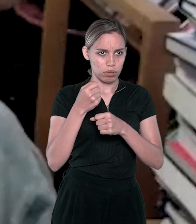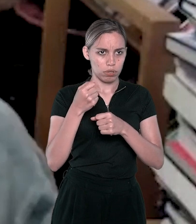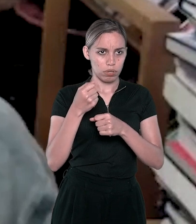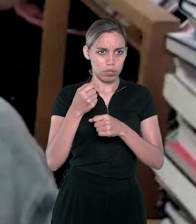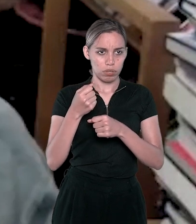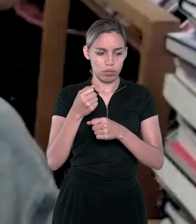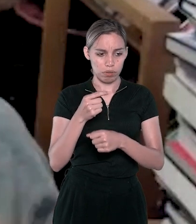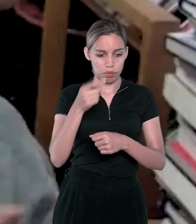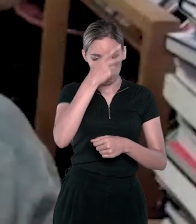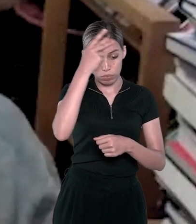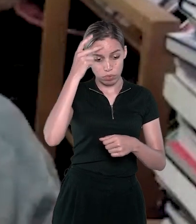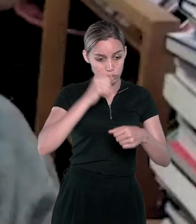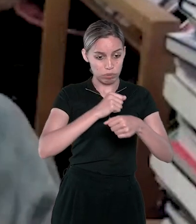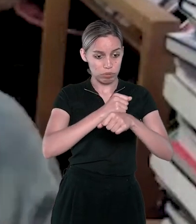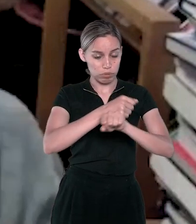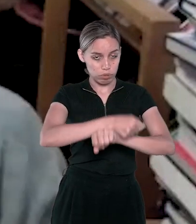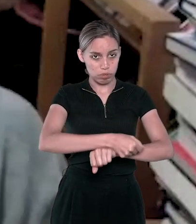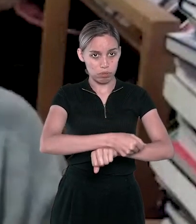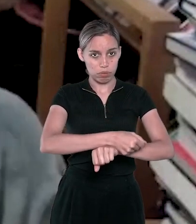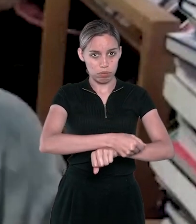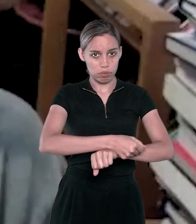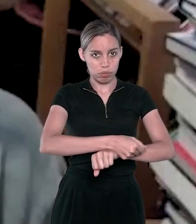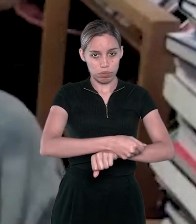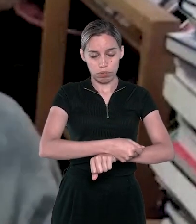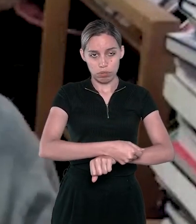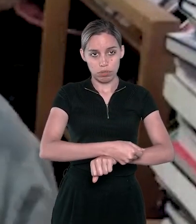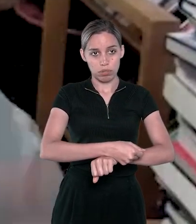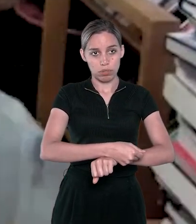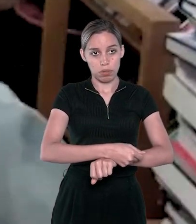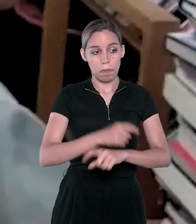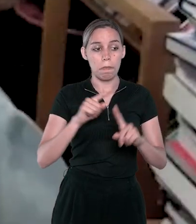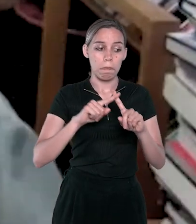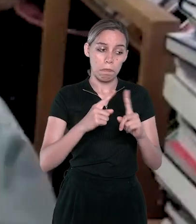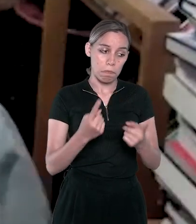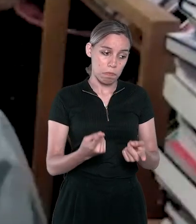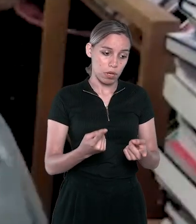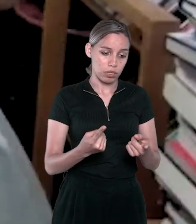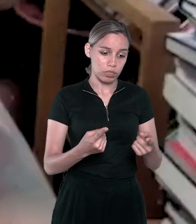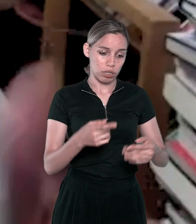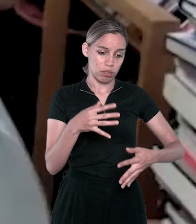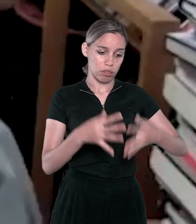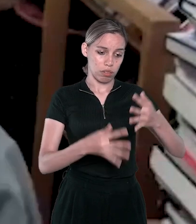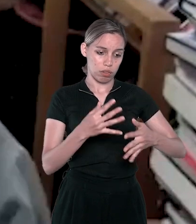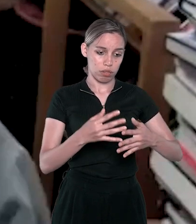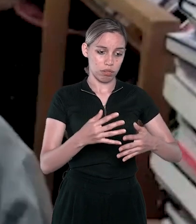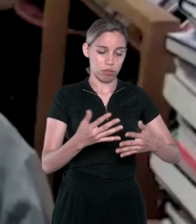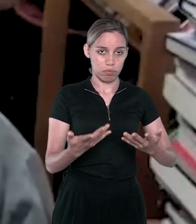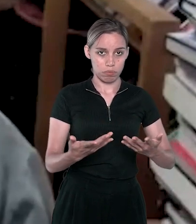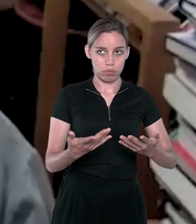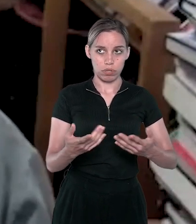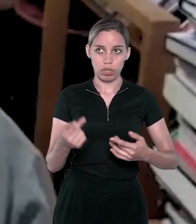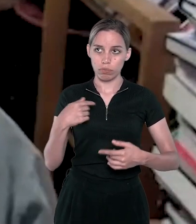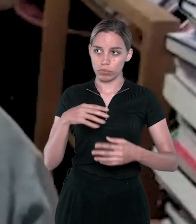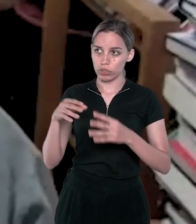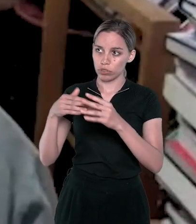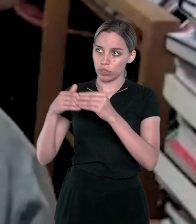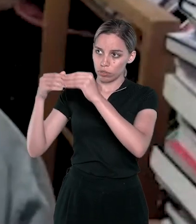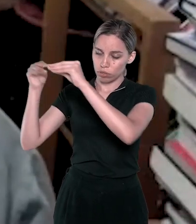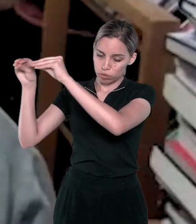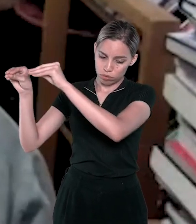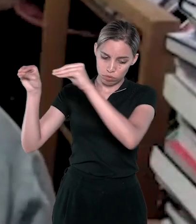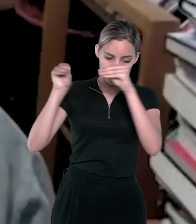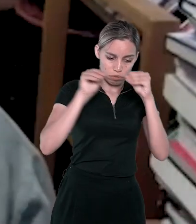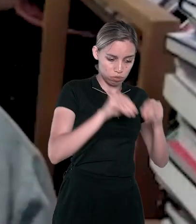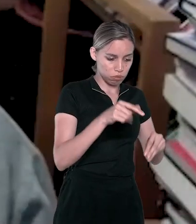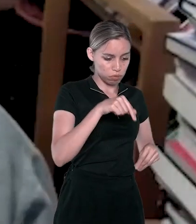mas acontece, tá bem, me cessionaram a minha relação com a minha África, então, agora aqui é a minha terra, então, sai da minha terra, né? Quer dizer,